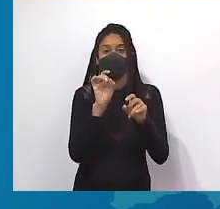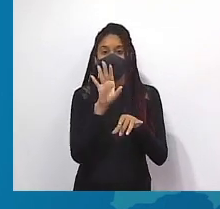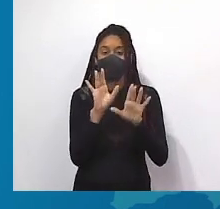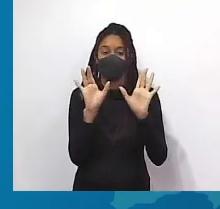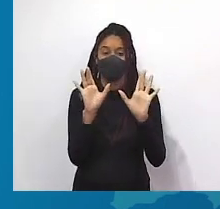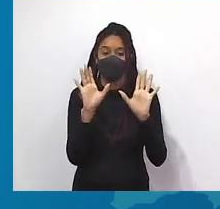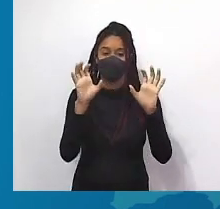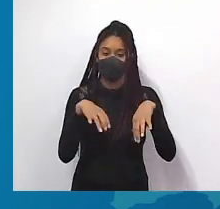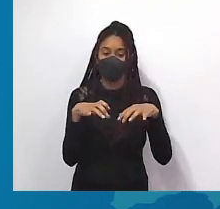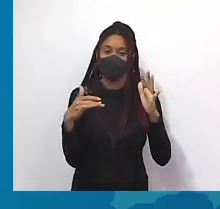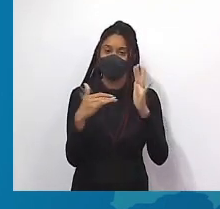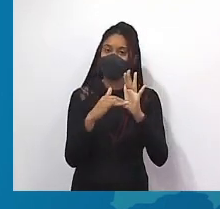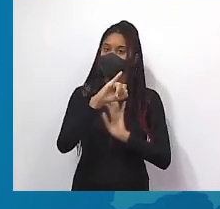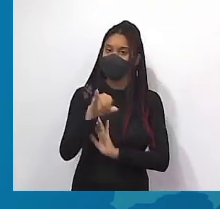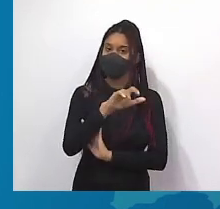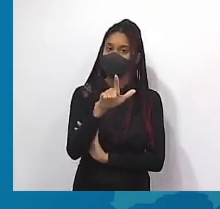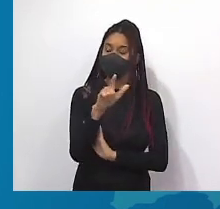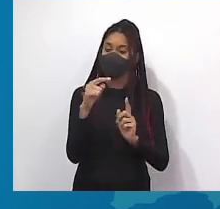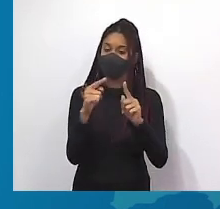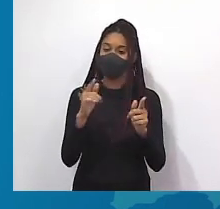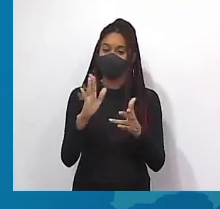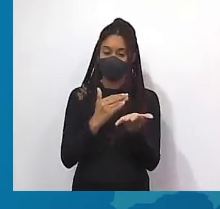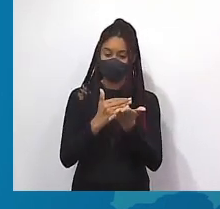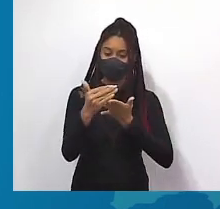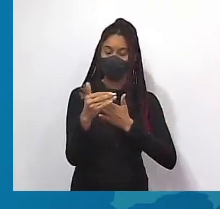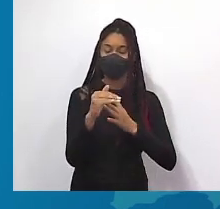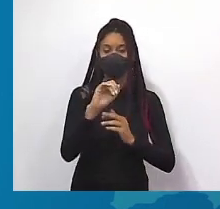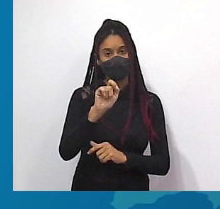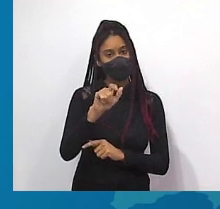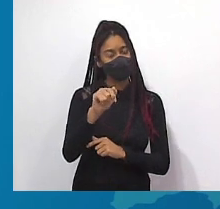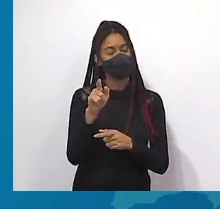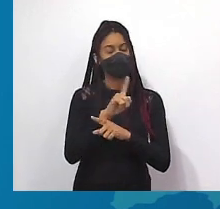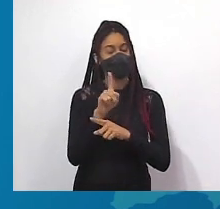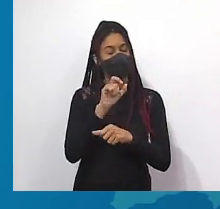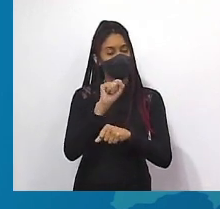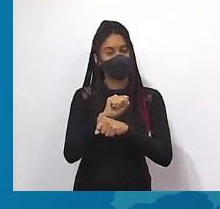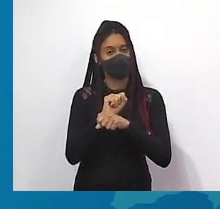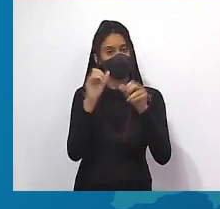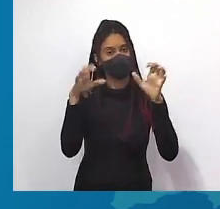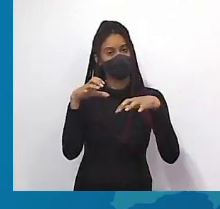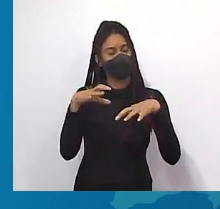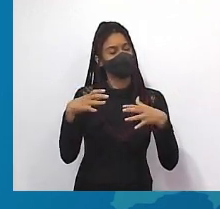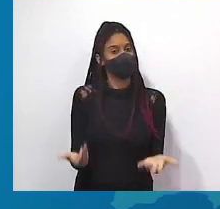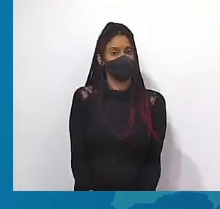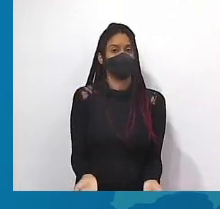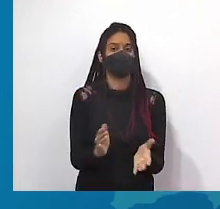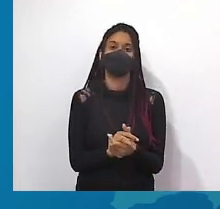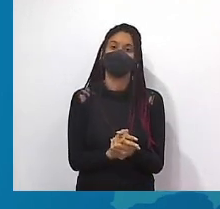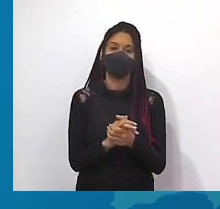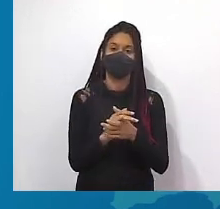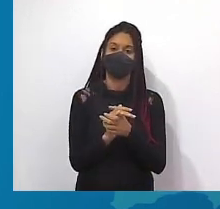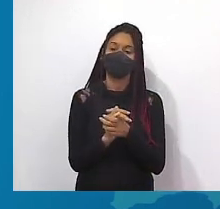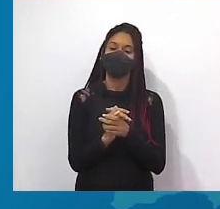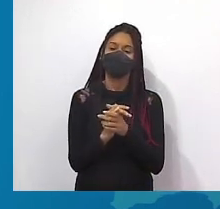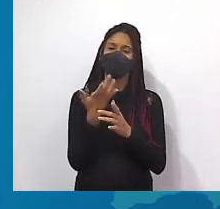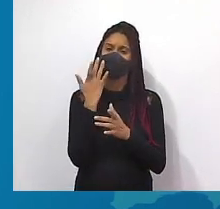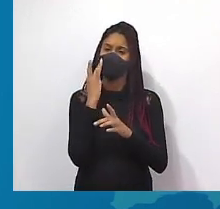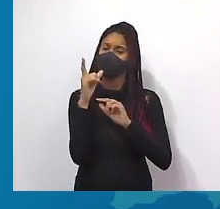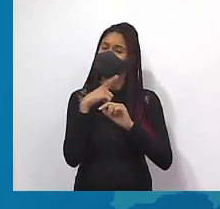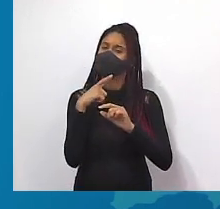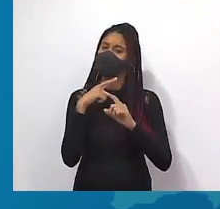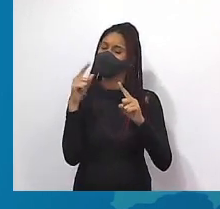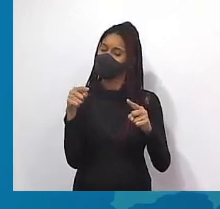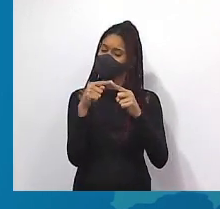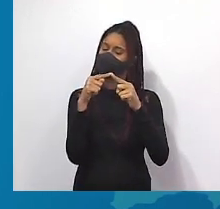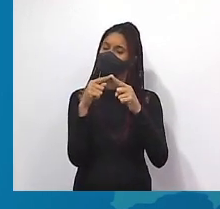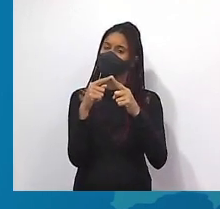chover até o mês de julho, a gente já está adentrando agosto e as chuvas não param. Será que isso tem alguma coisa a ver com a interferência humana